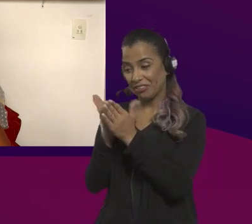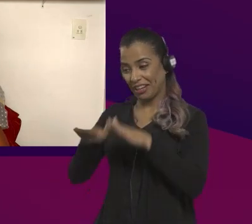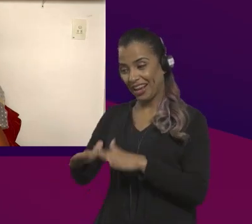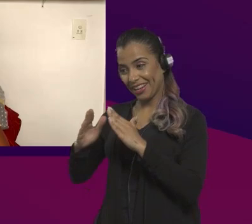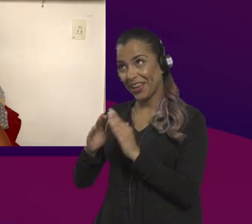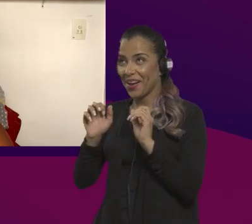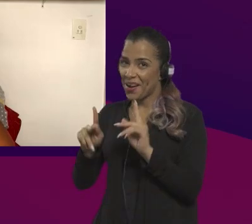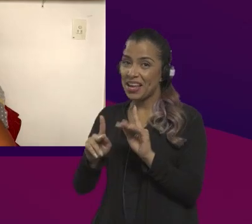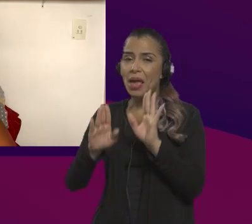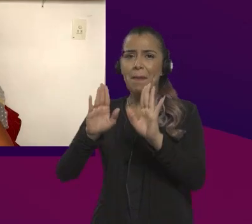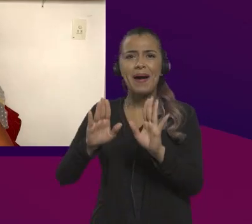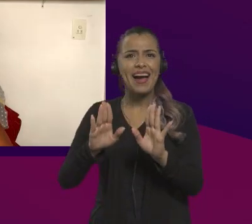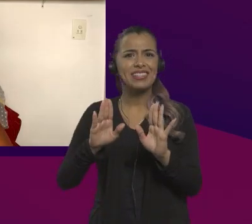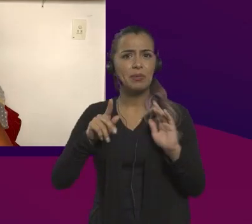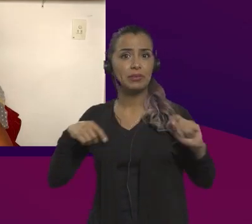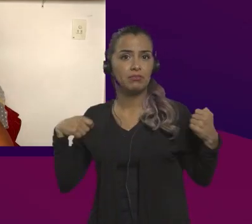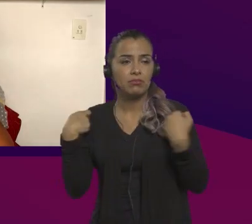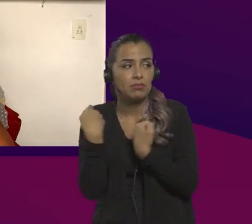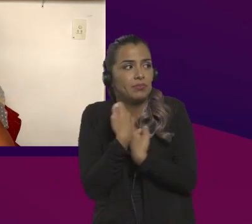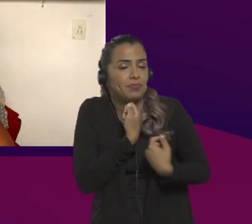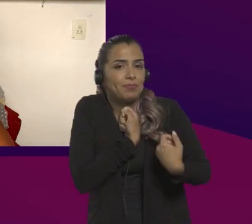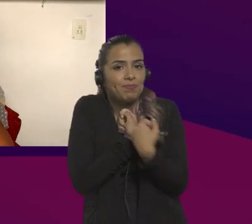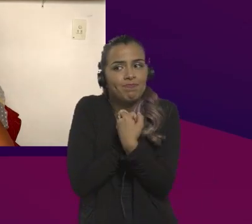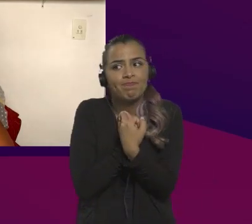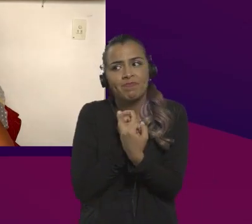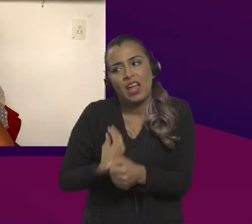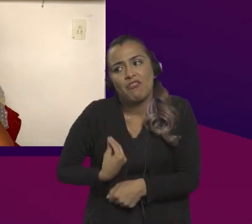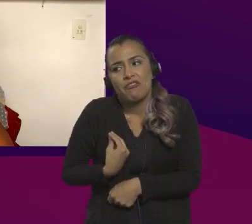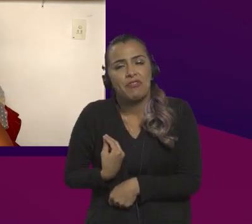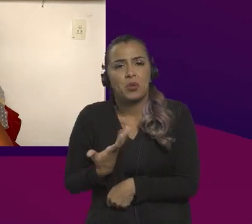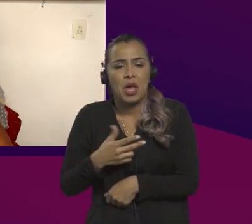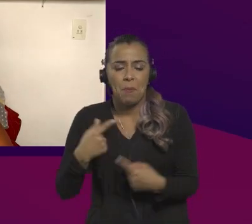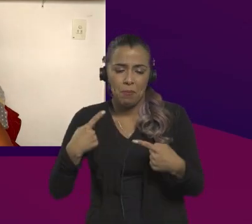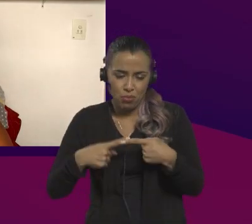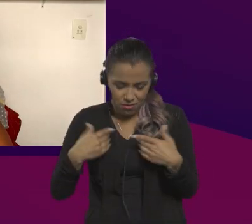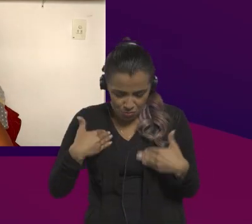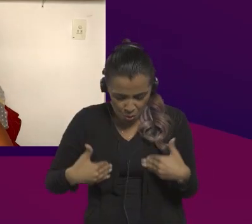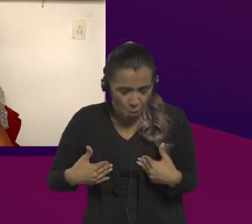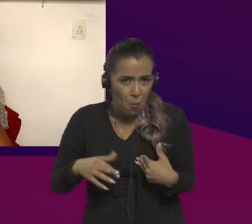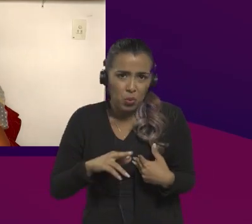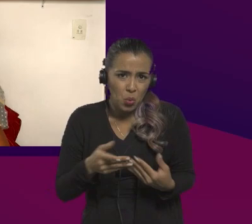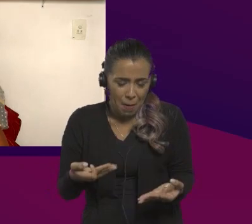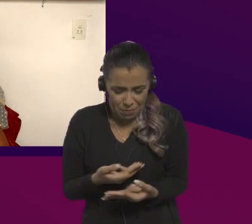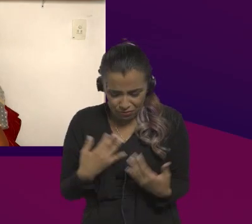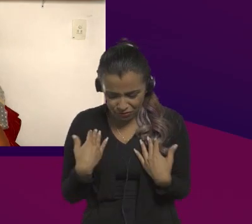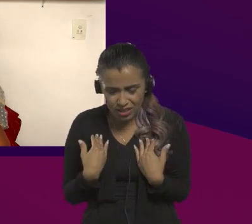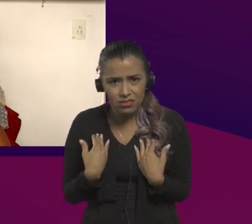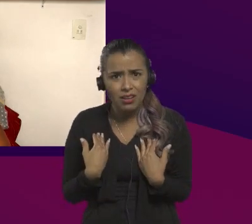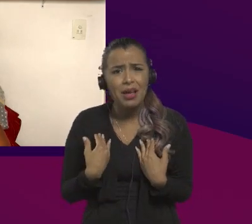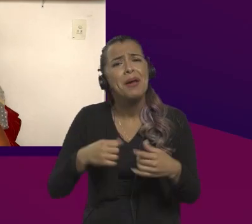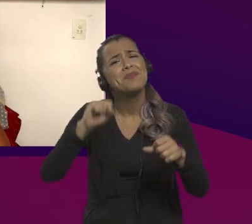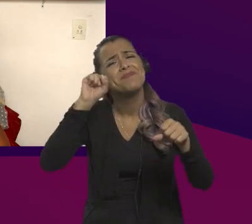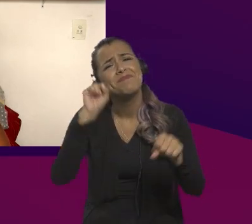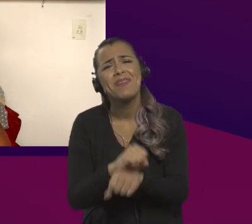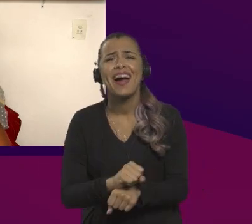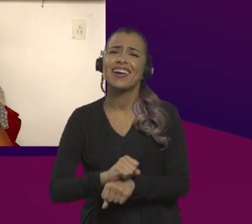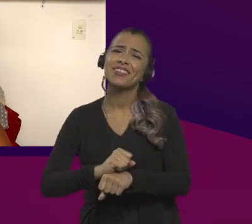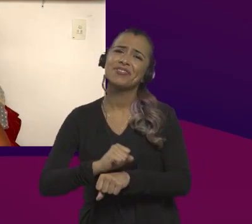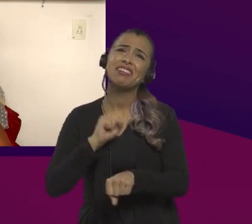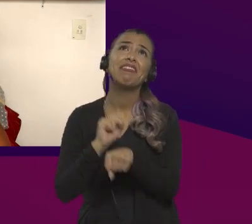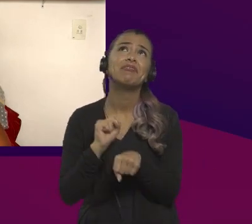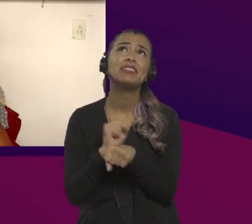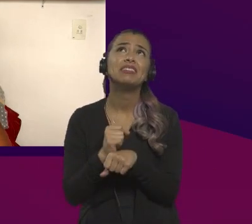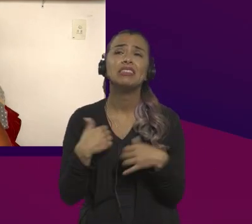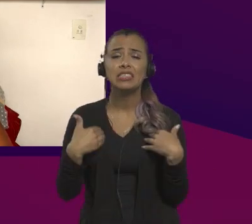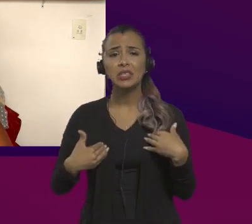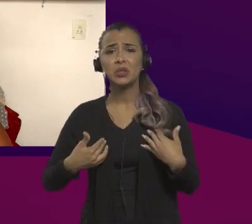ficar de casaco em casa, entendeu? Deixando de viver porque o seu corpo não é perfeito. Para de ficar esperando o corpo perfeito para começar a sua vida.